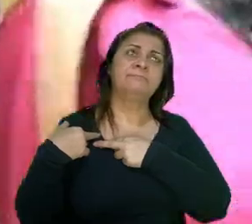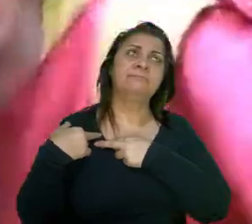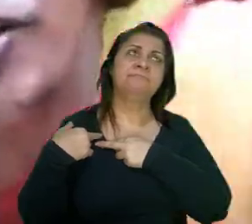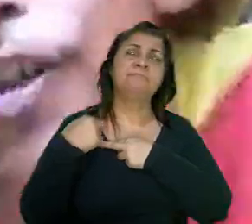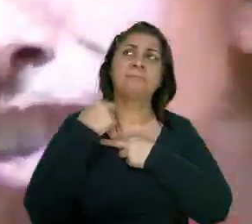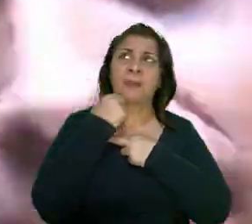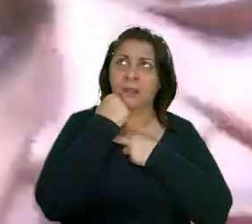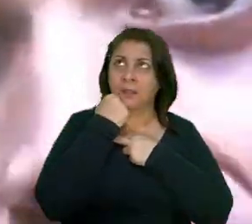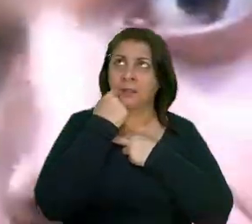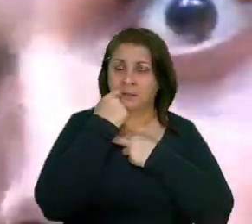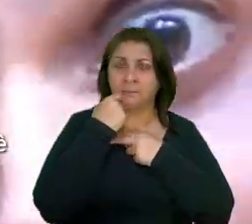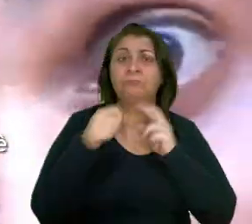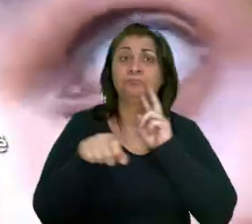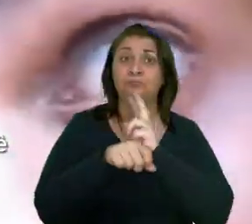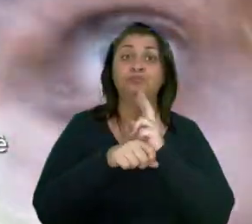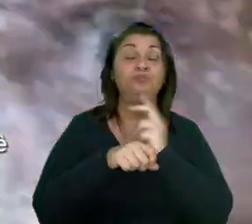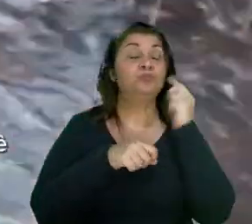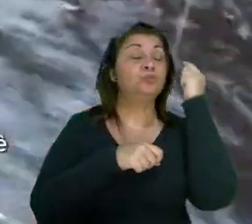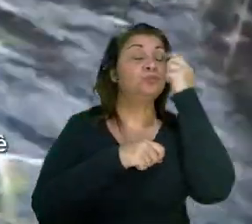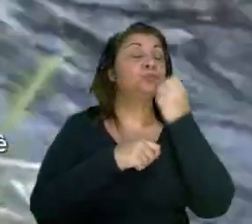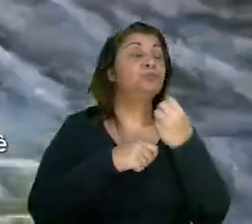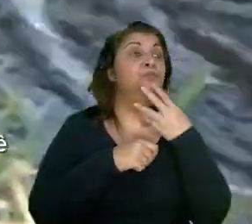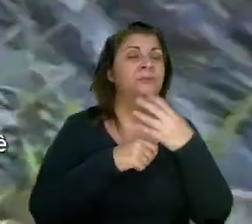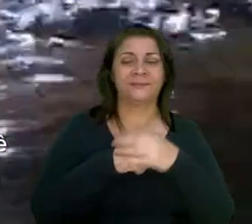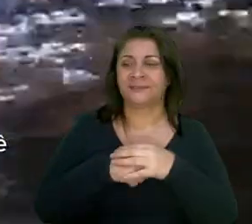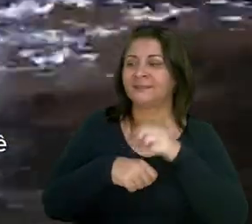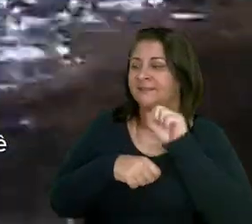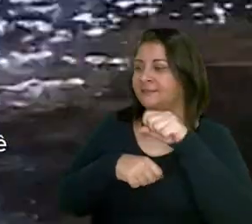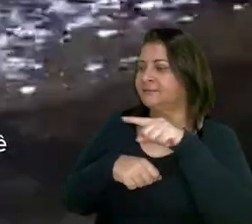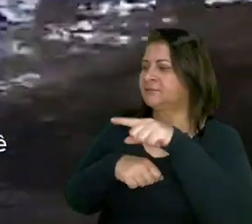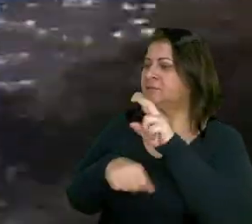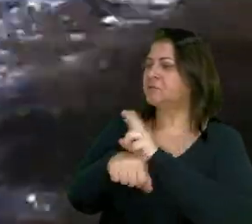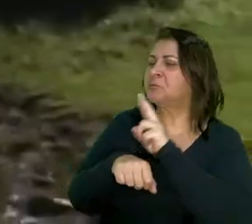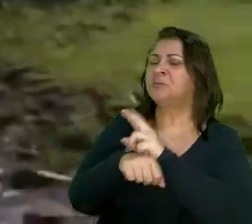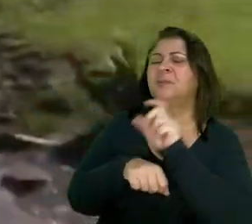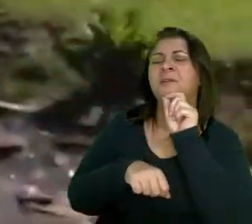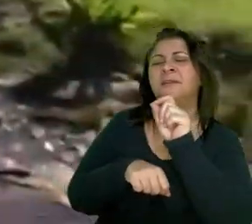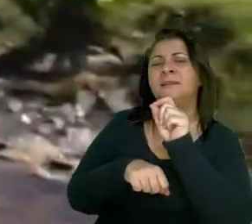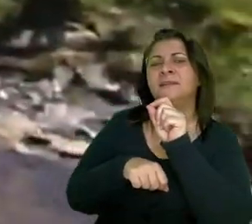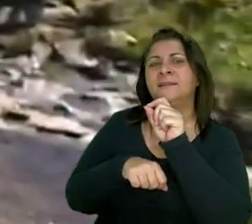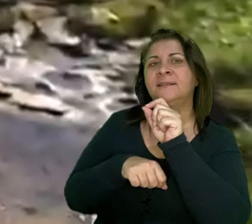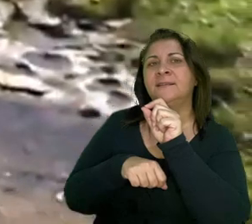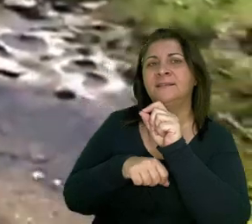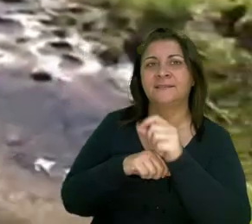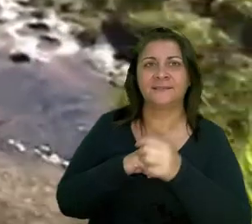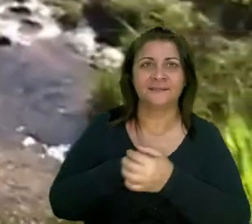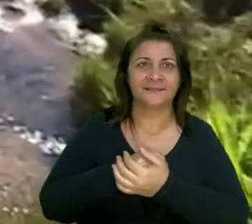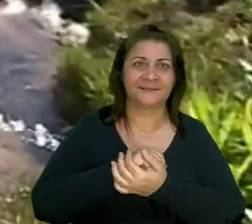Eu cuido desses olhos bons. E você vai cuidar do quê?